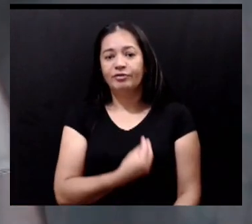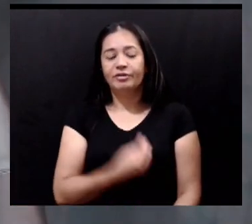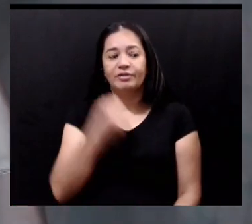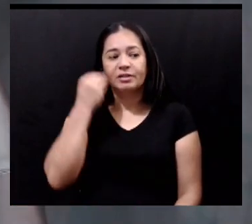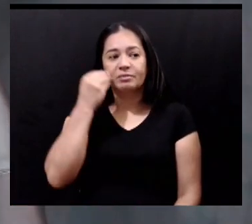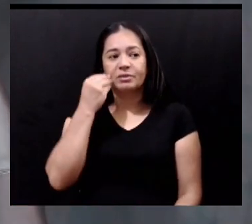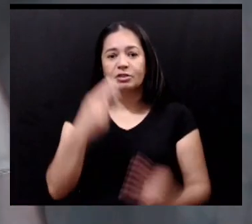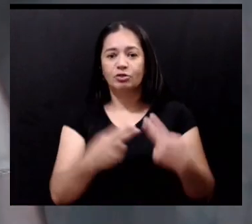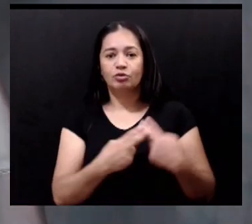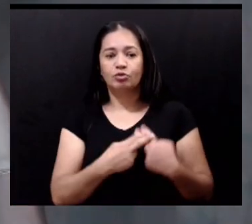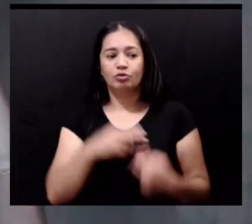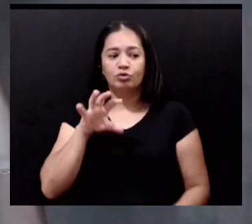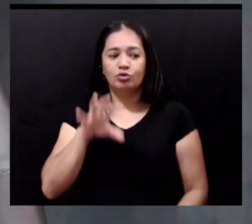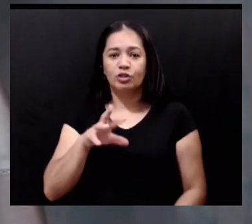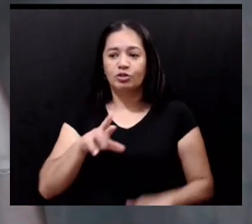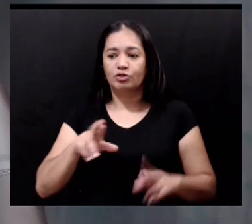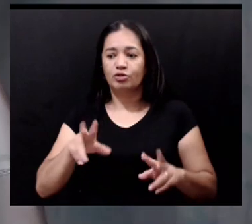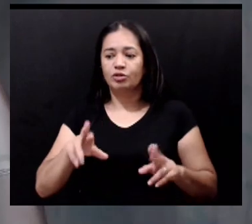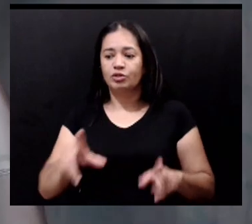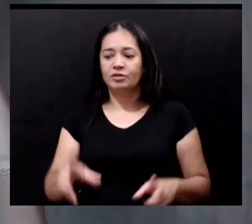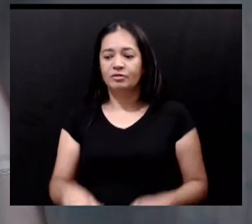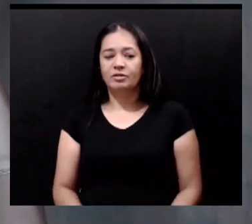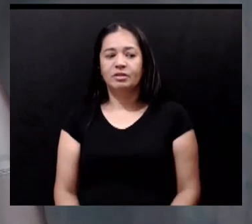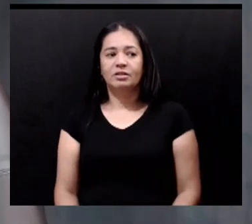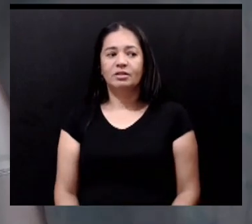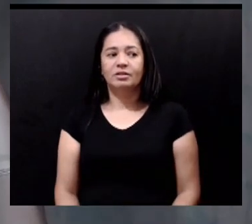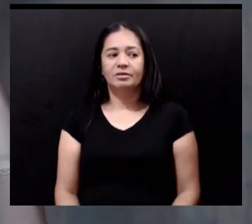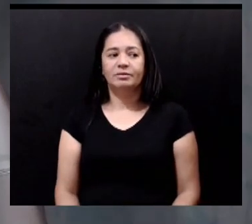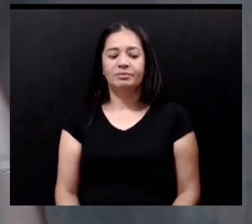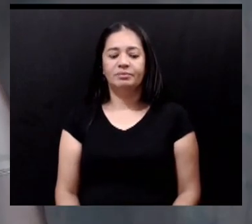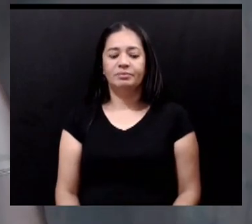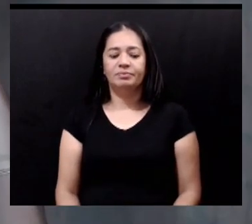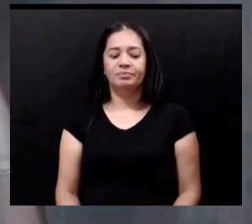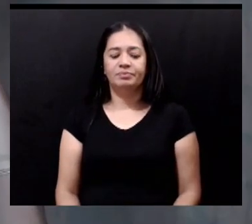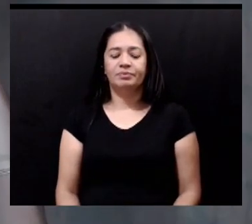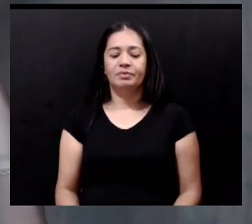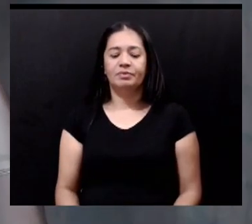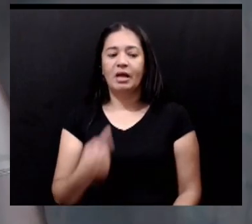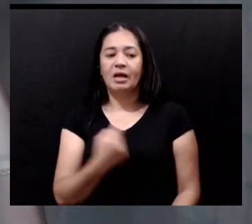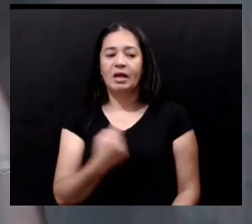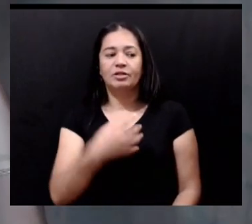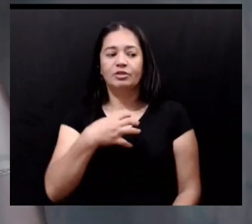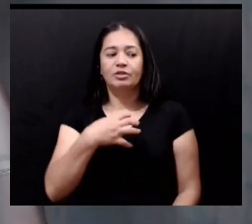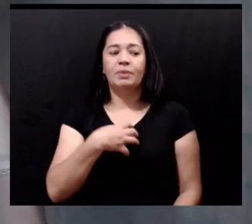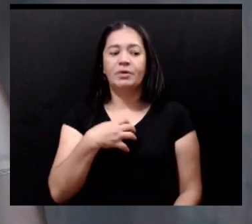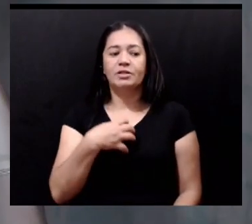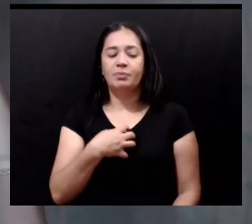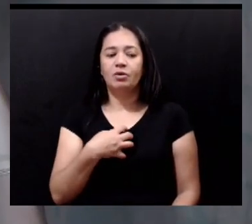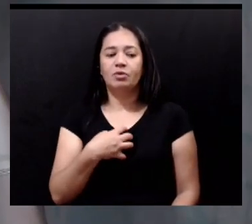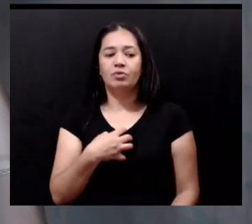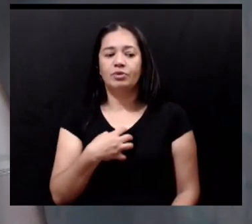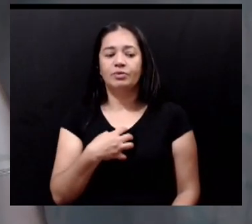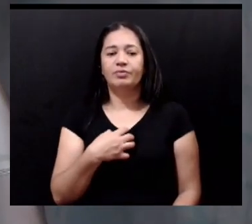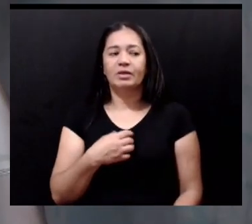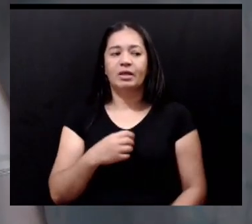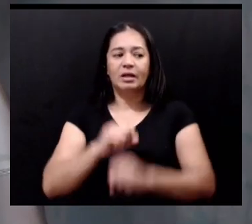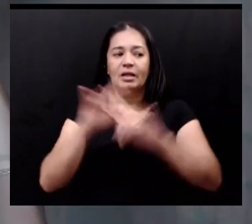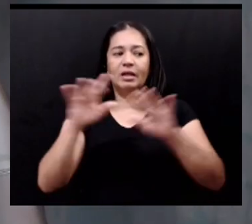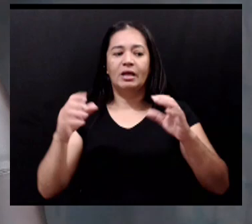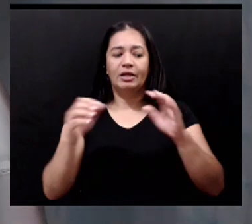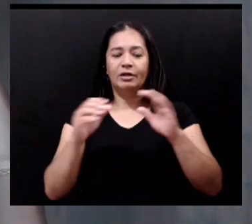na possibilidade, na necessidade de viver o seu luto, da sua forma. Então, claro que eu entendo que enquanto mãe, talvez